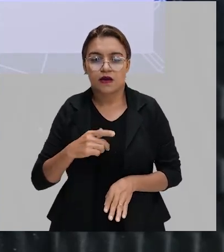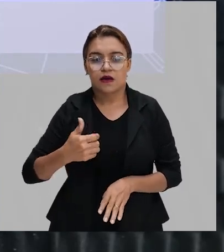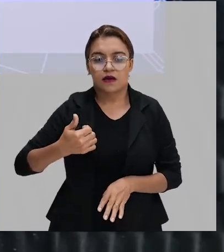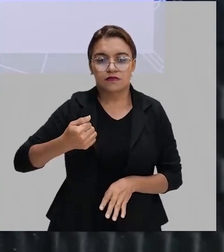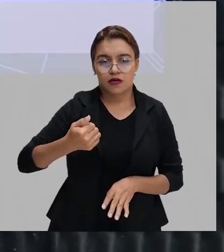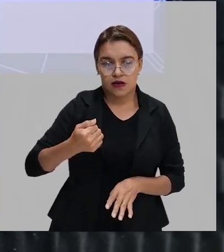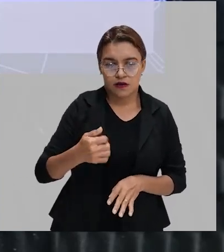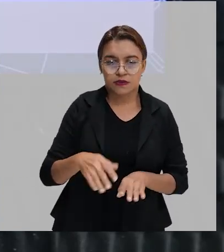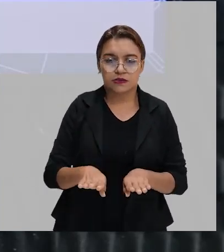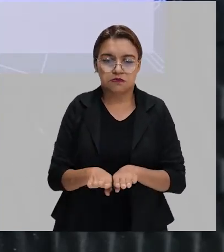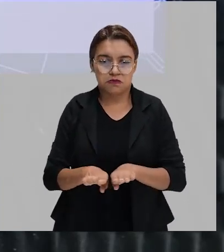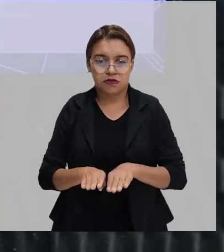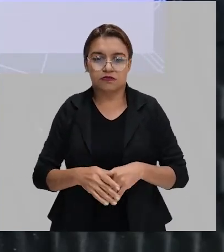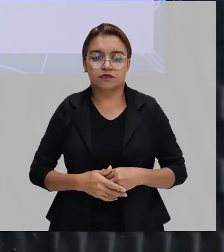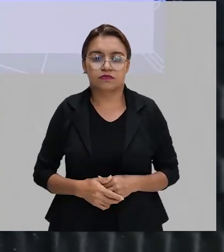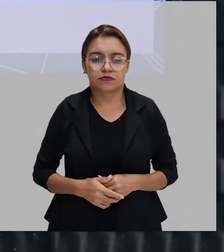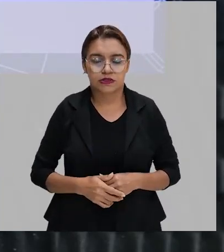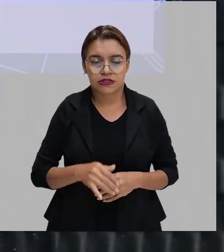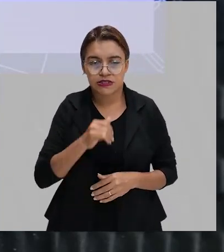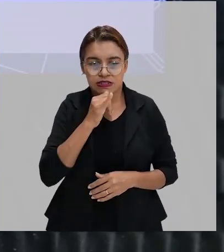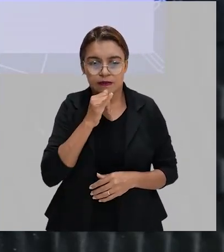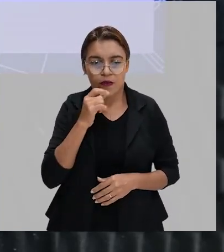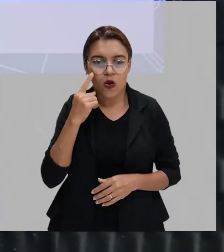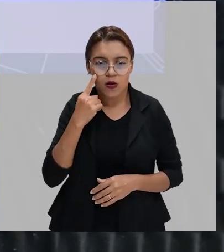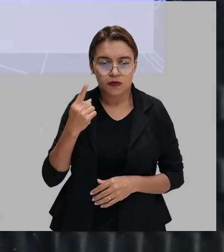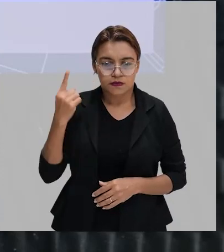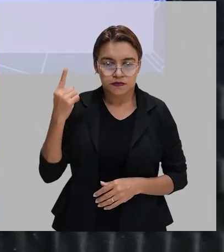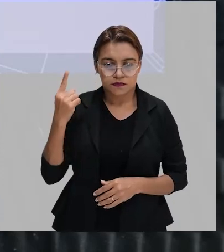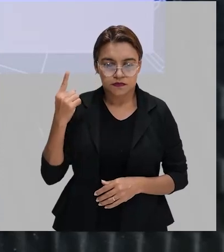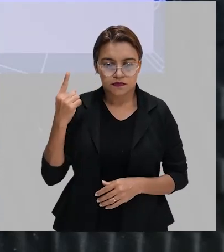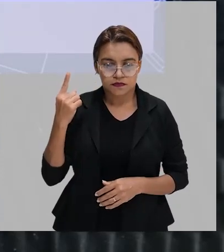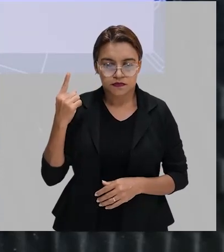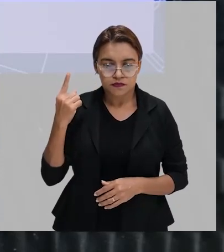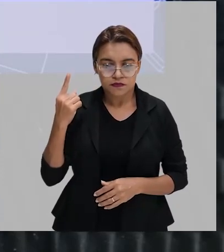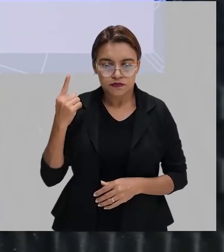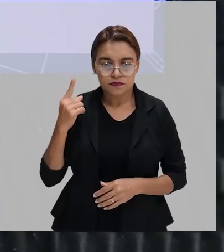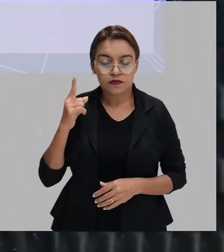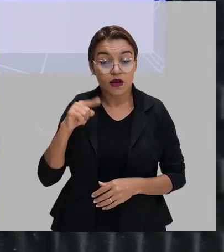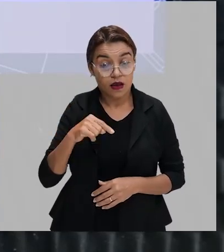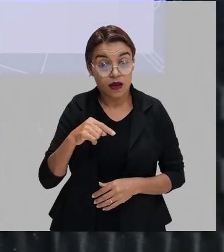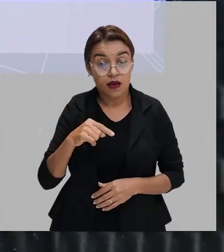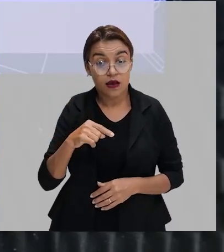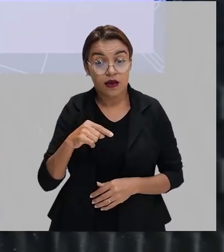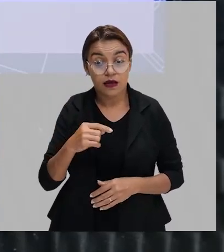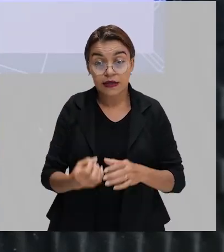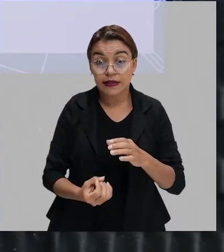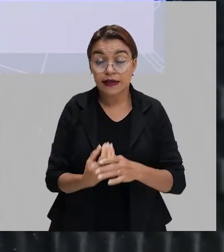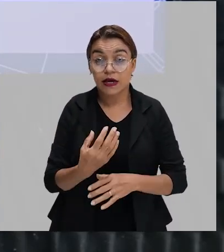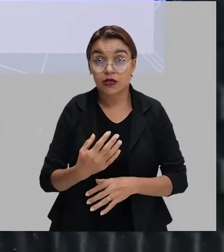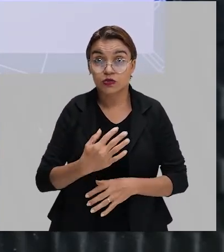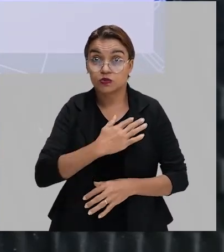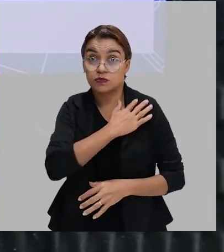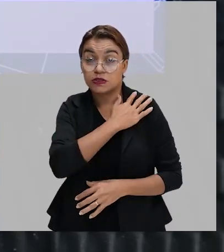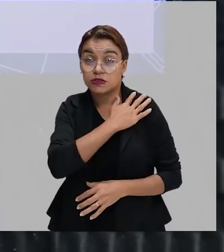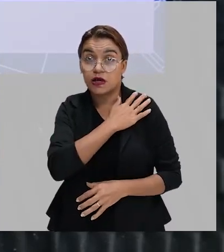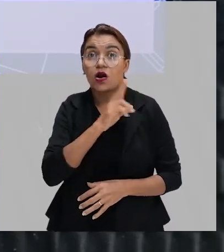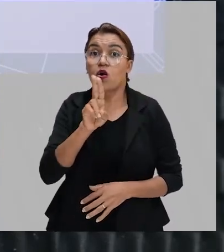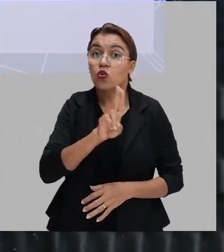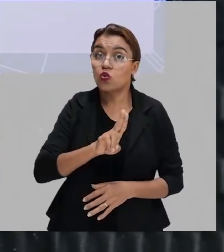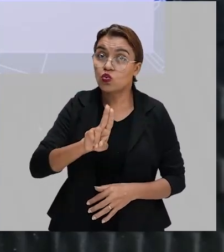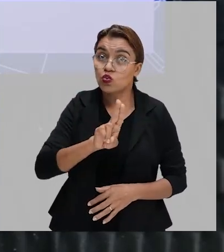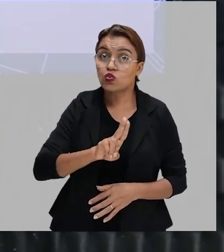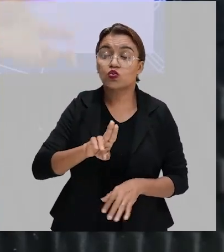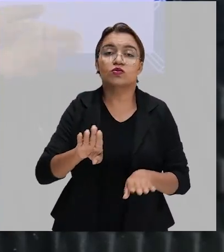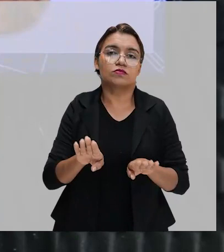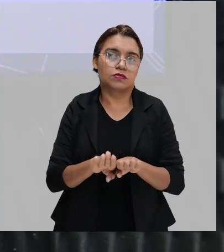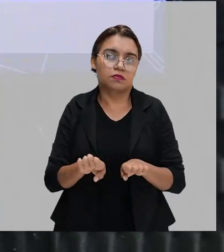Algumas artes, a exemplo do Krav Maga de Israel, são de origem militar, mas se espalharam também para o uso civil. Os